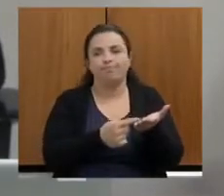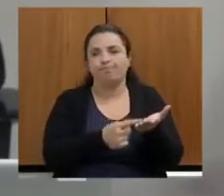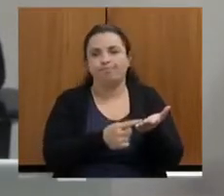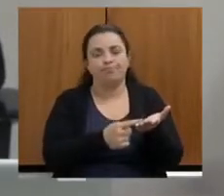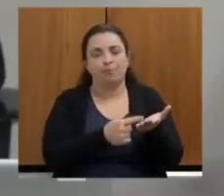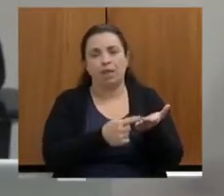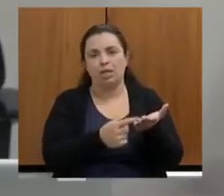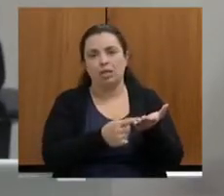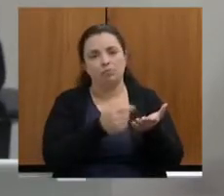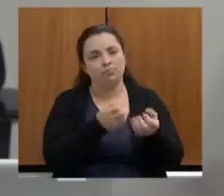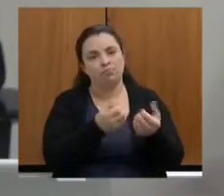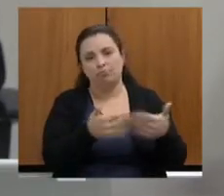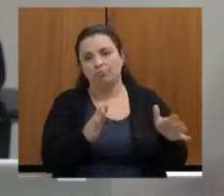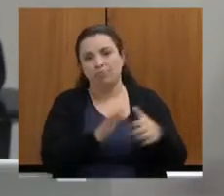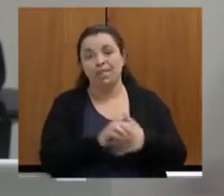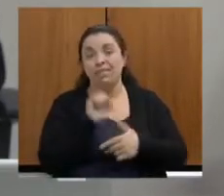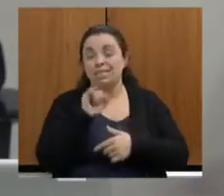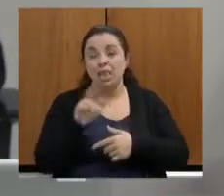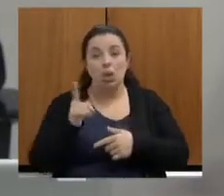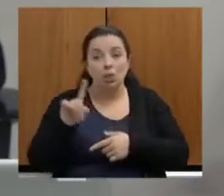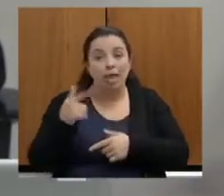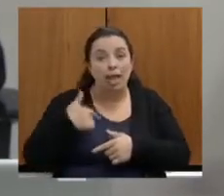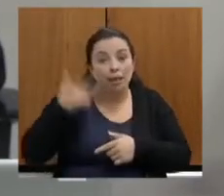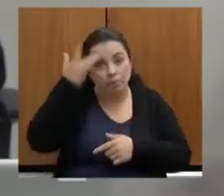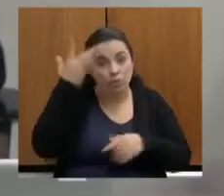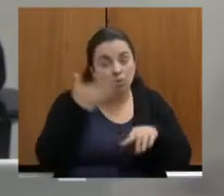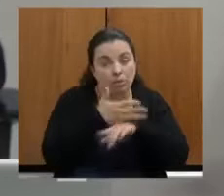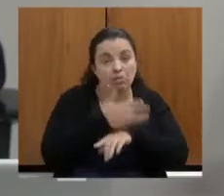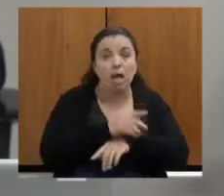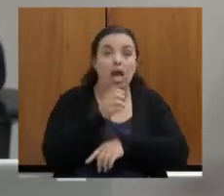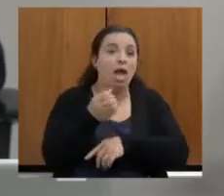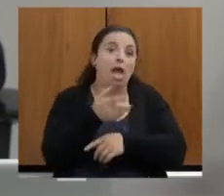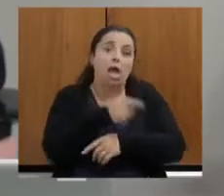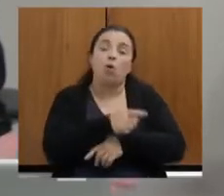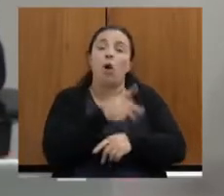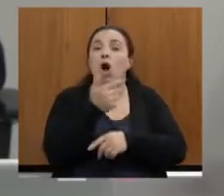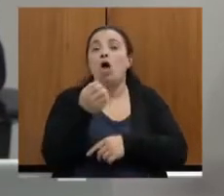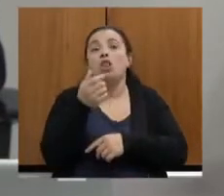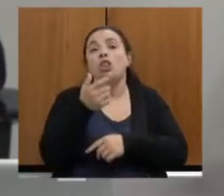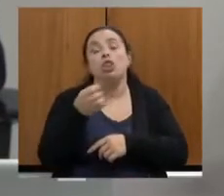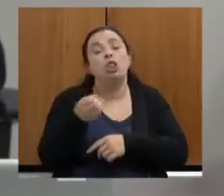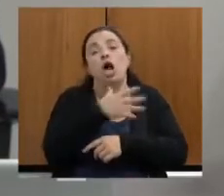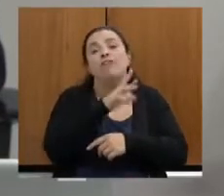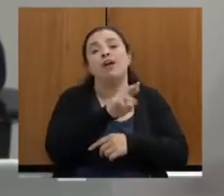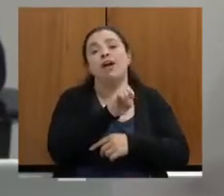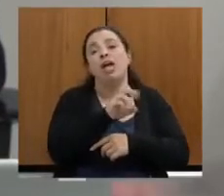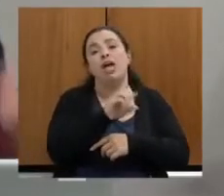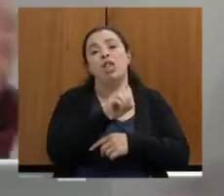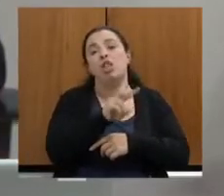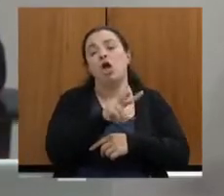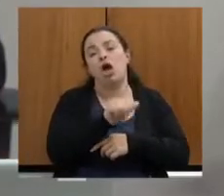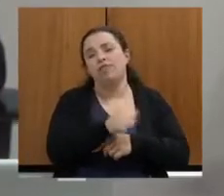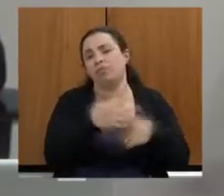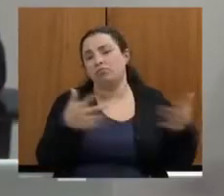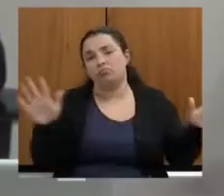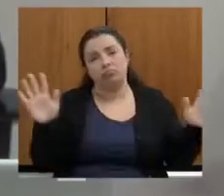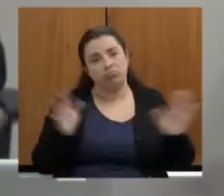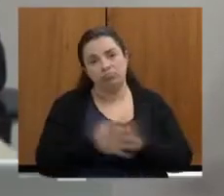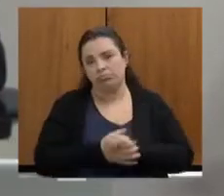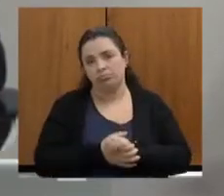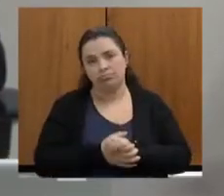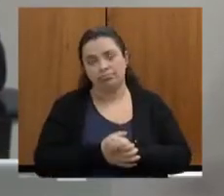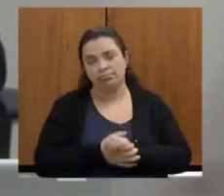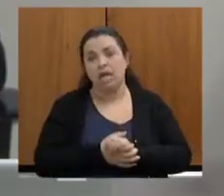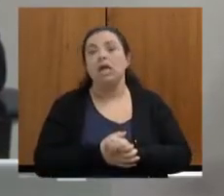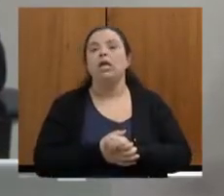envolveu os atingidos é uma nova renova que vai renovar o creme desculpe o trocadilho mas é disso que nós estamos falando né então Faria esses